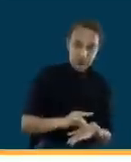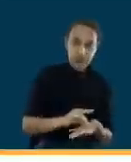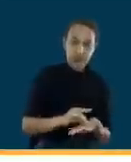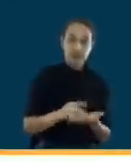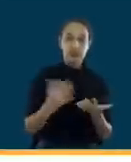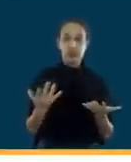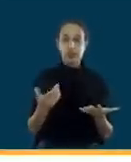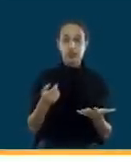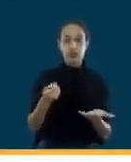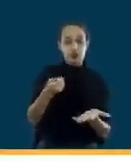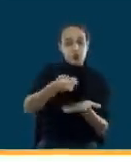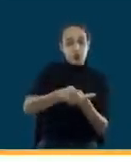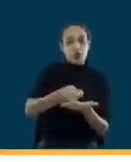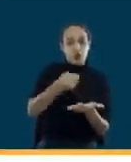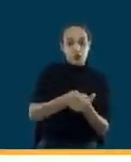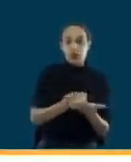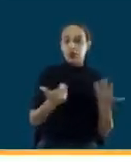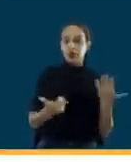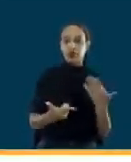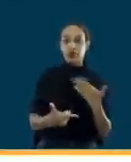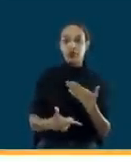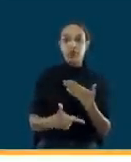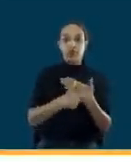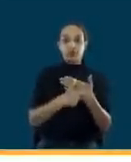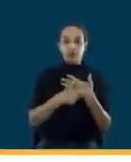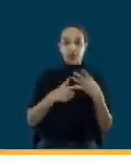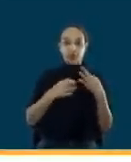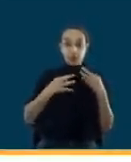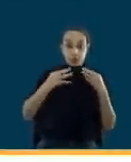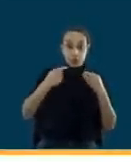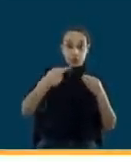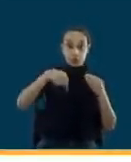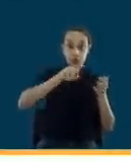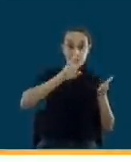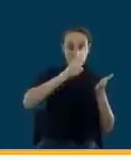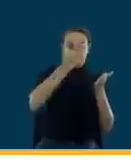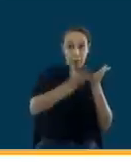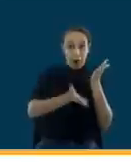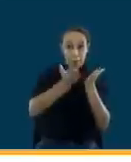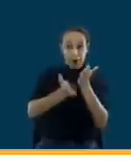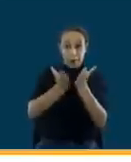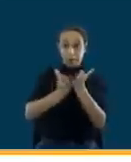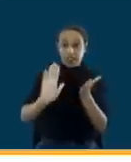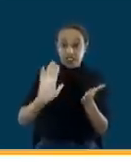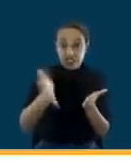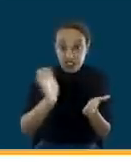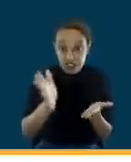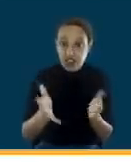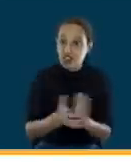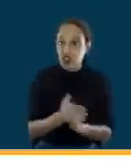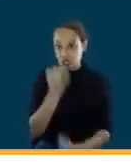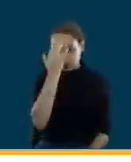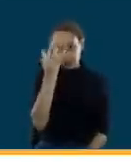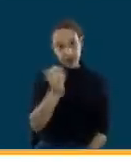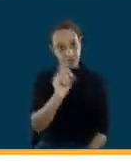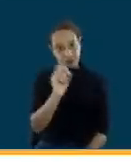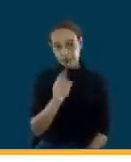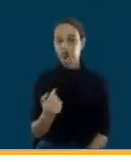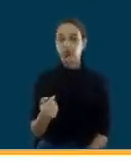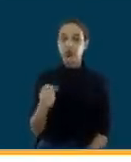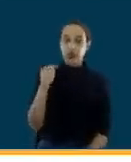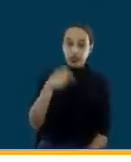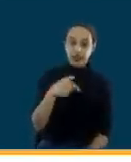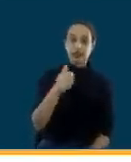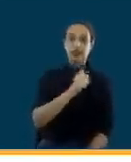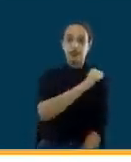cumprir o papel da renda que nós perdemos não é fácil, e nós, enquanto Estado do Rio de Janeiro, enquanto poder